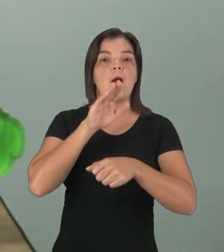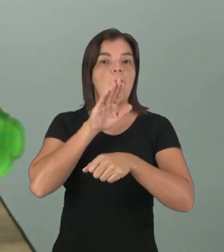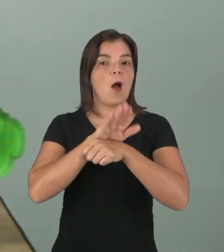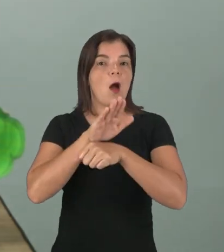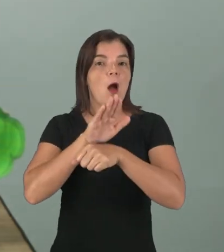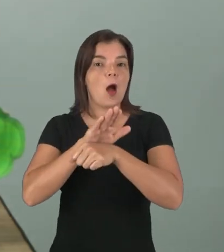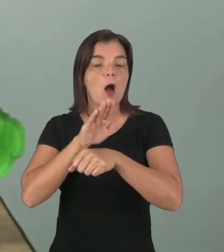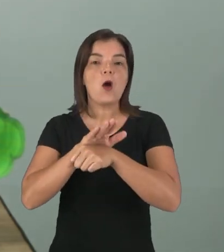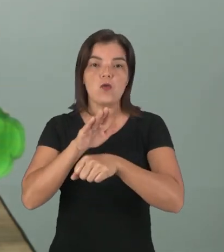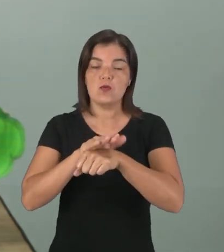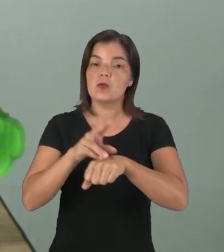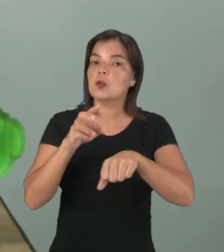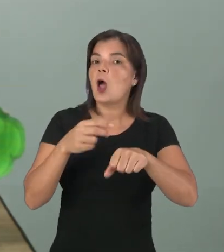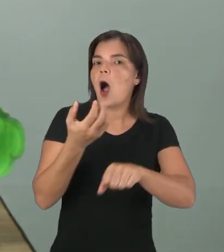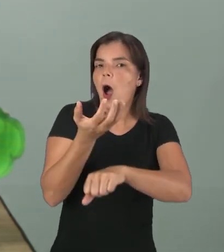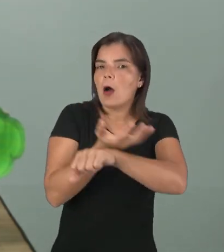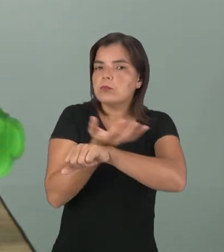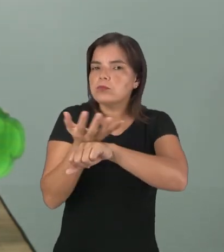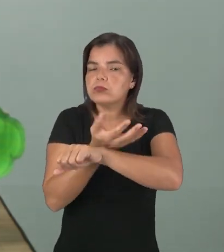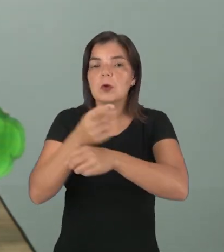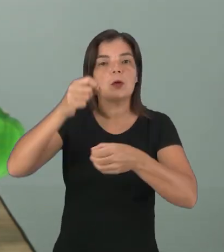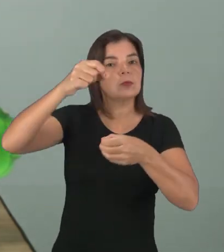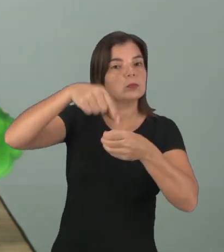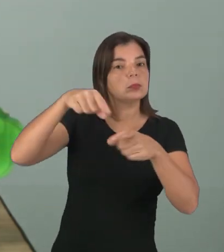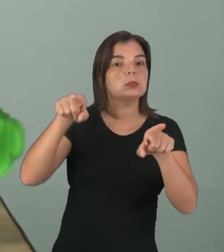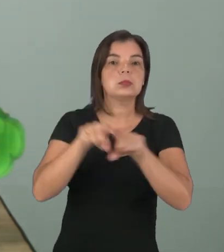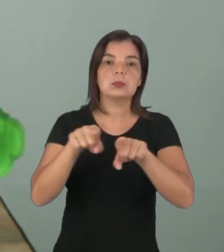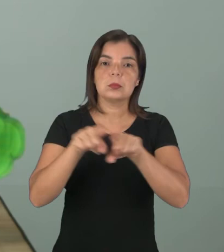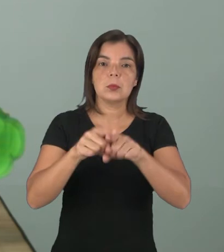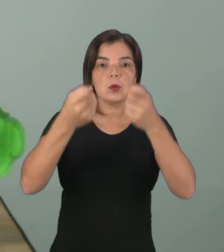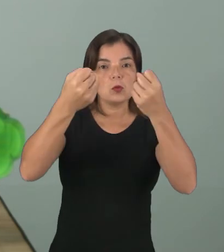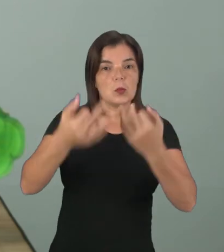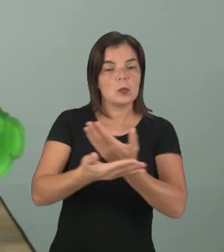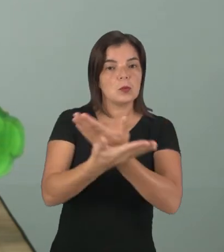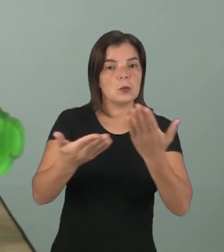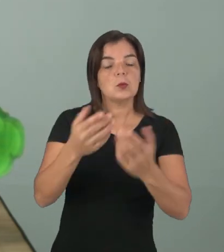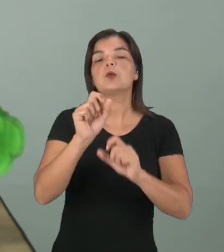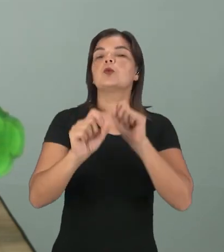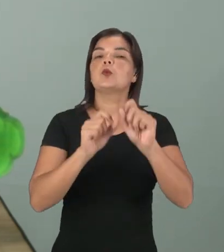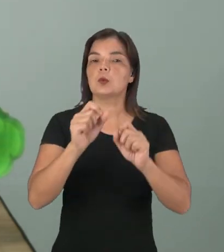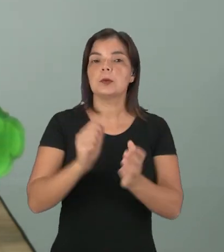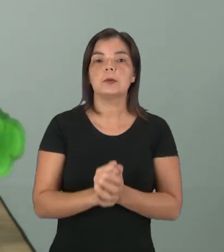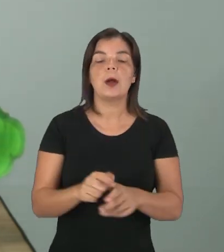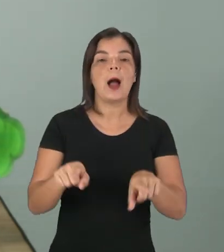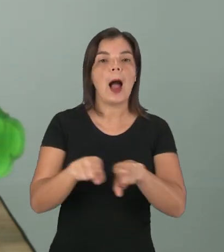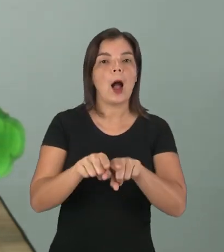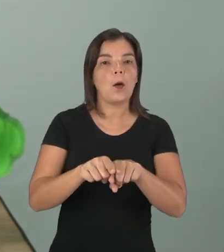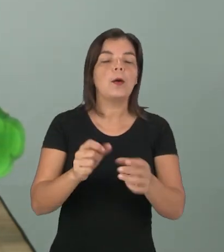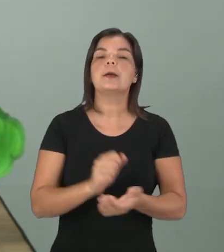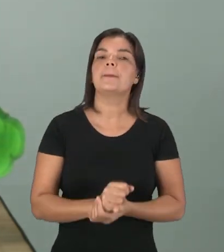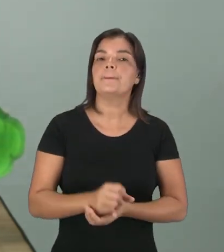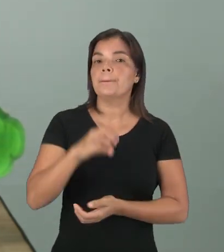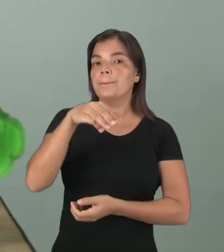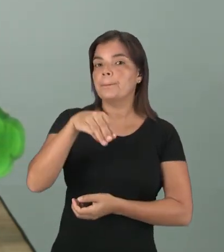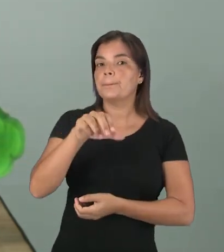ajuda a cuidar do verde, a plantar. E agora eu quero falar para vocês um pouquinho sobre o Mapinguari. Olhem